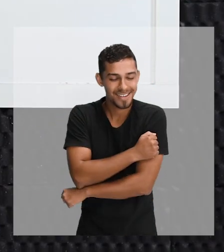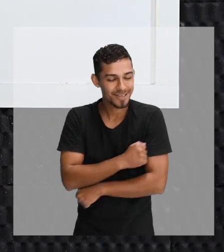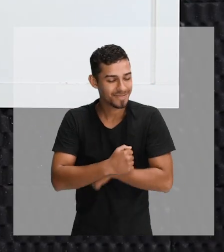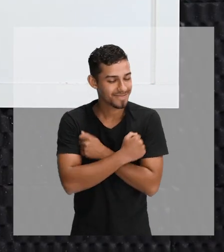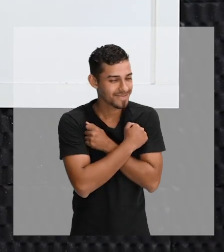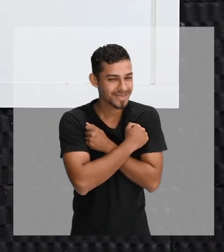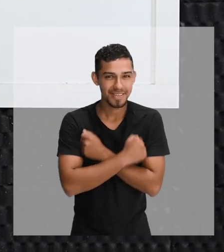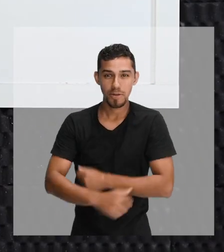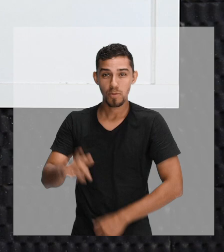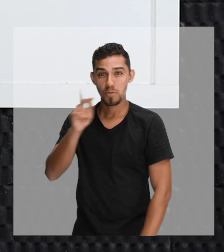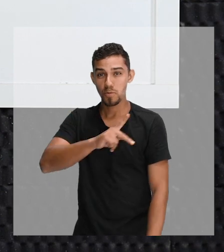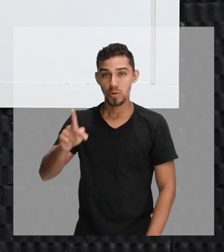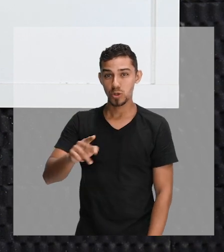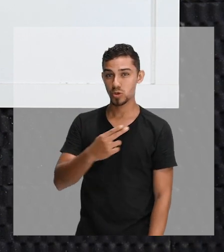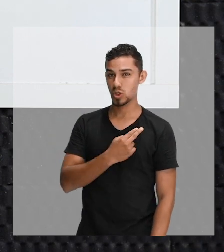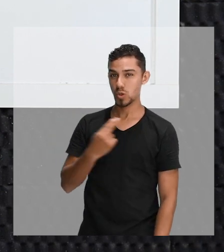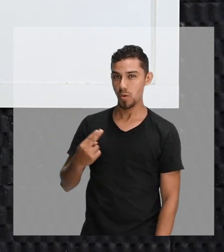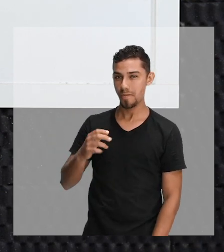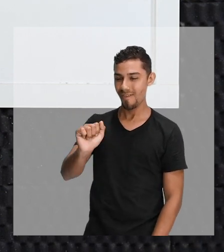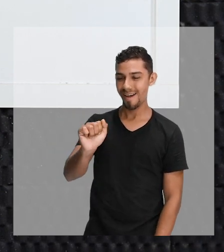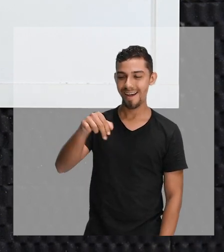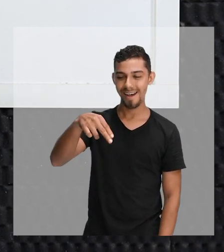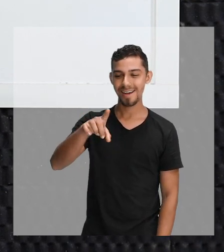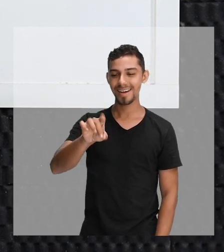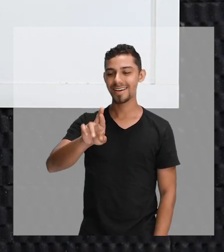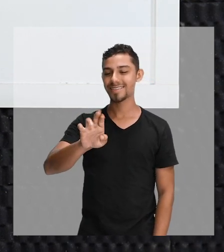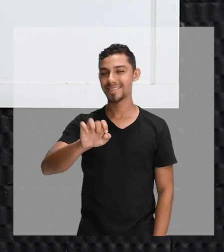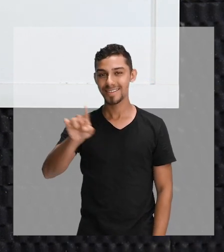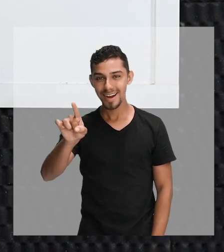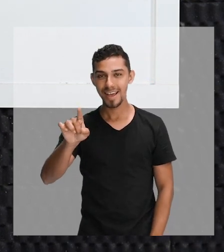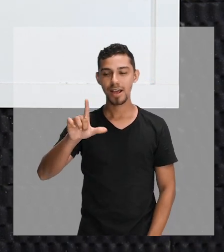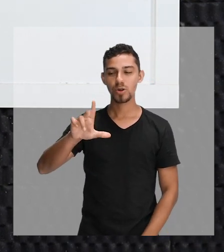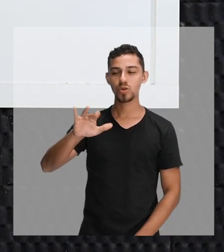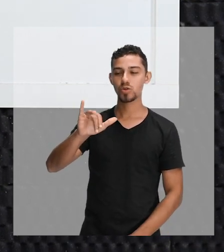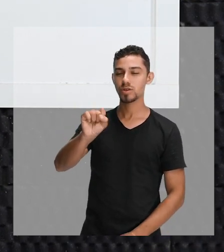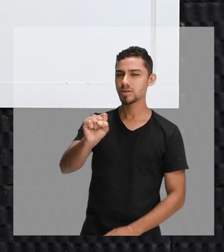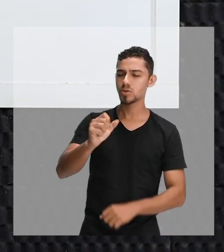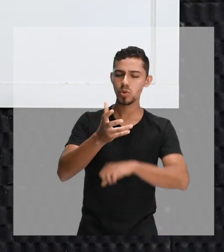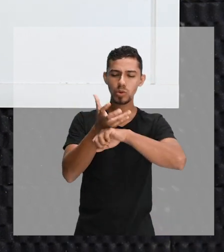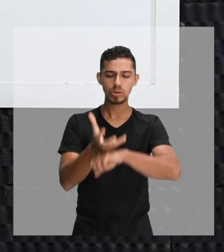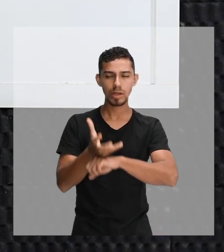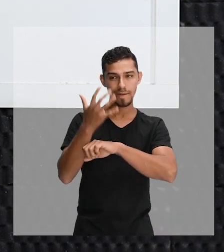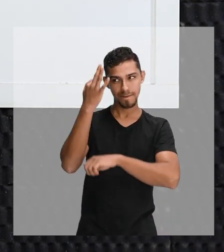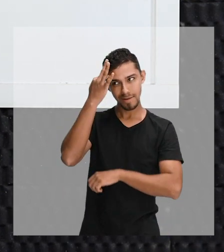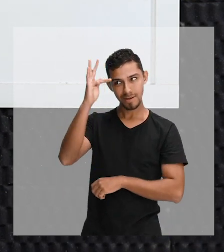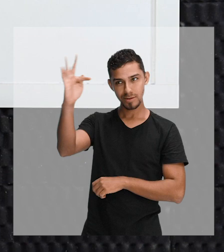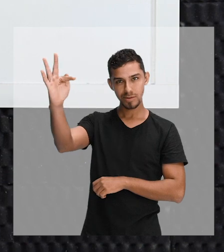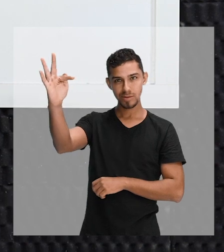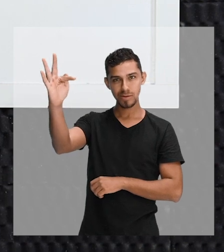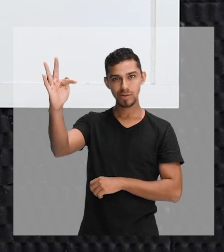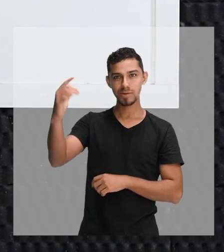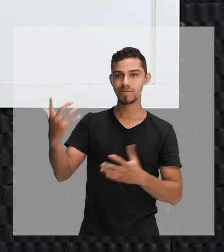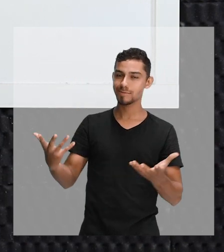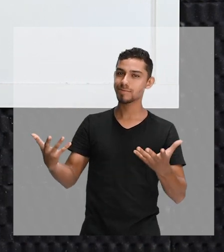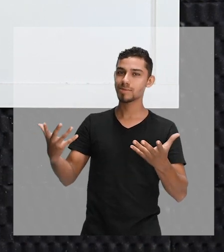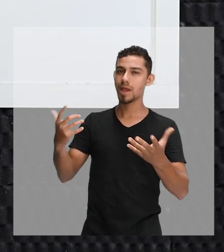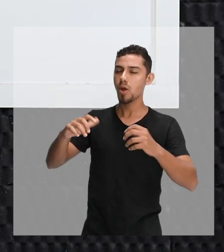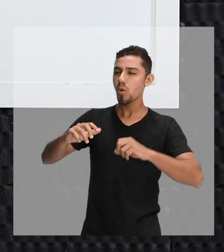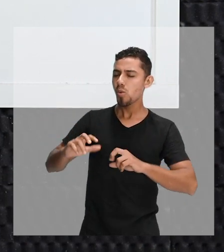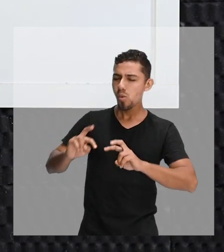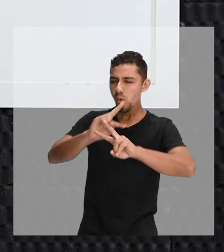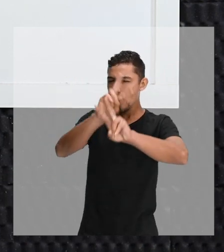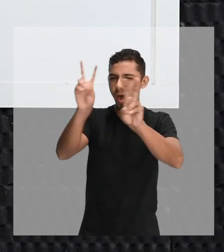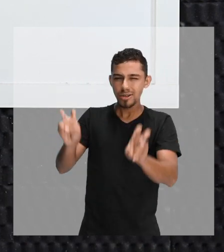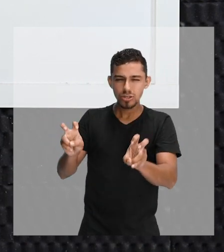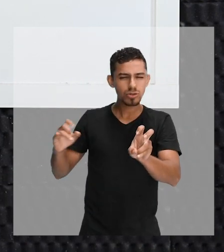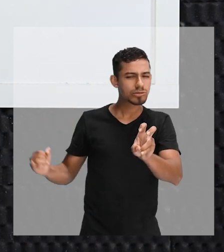professor André Luiz com mais uma videoaula aqui para vocês. Um assunto especial, pensa numa coisa importante, algo que vocês vão usar tanto